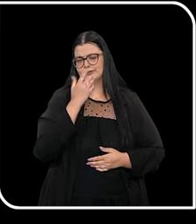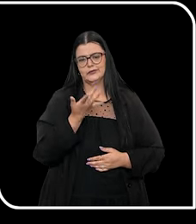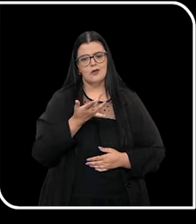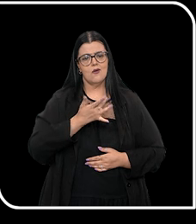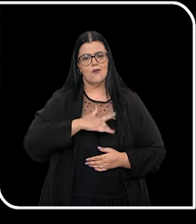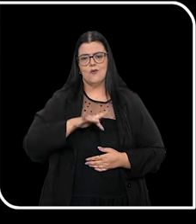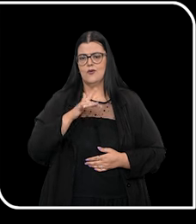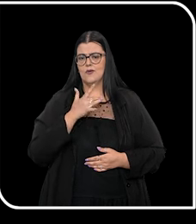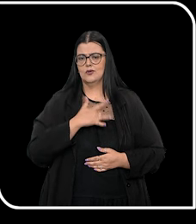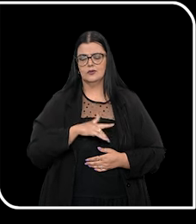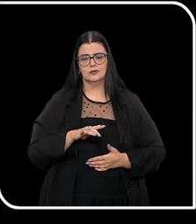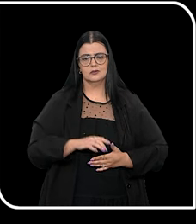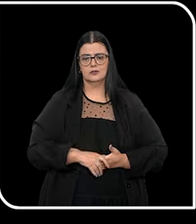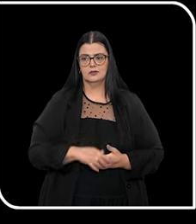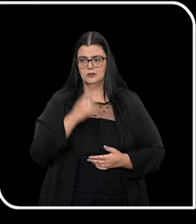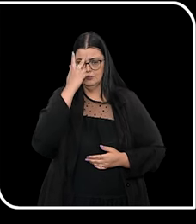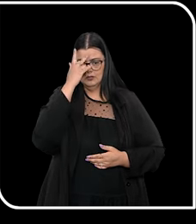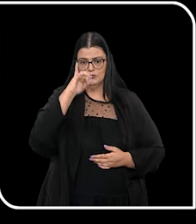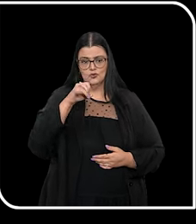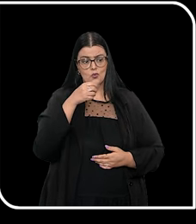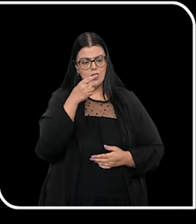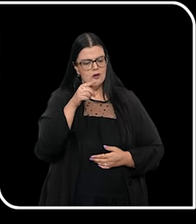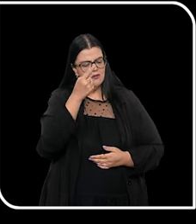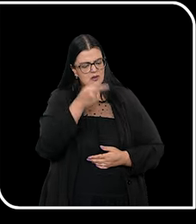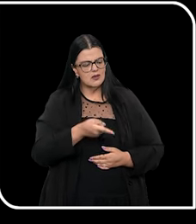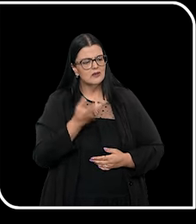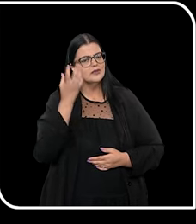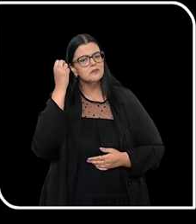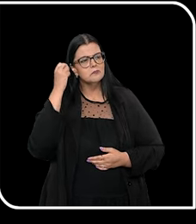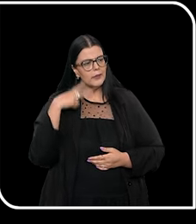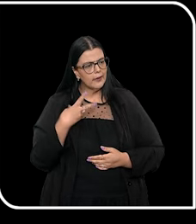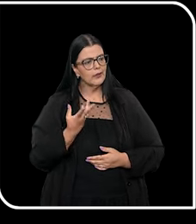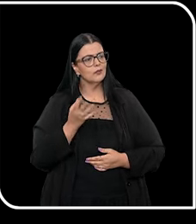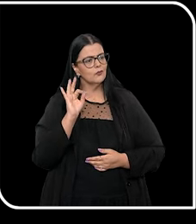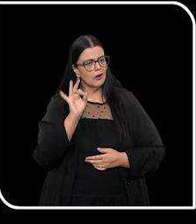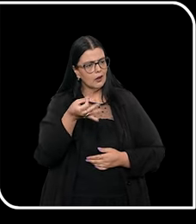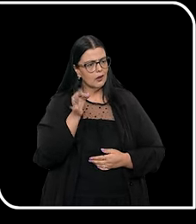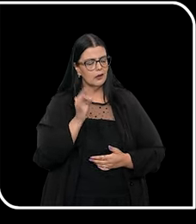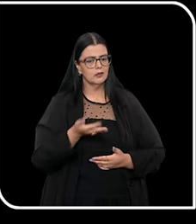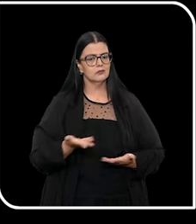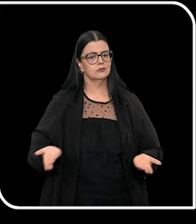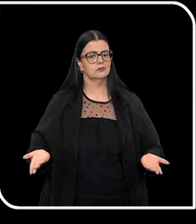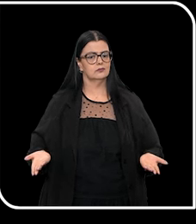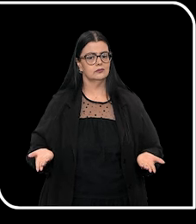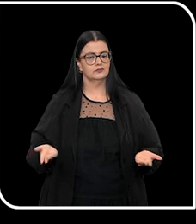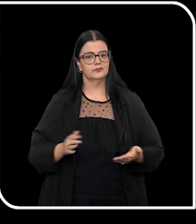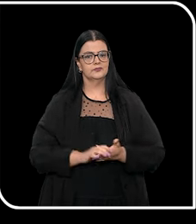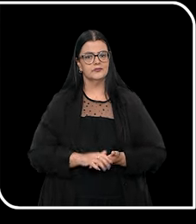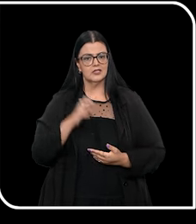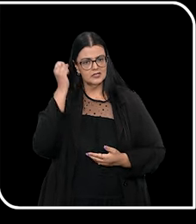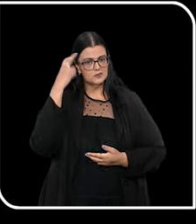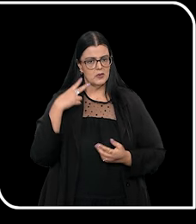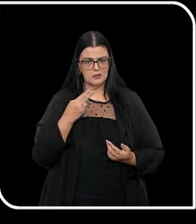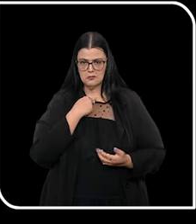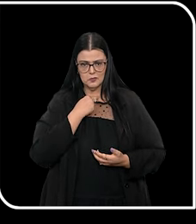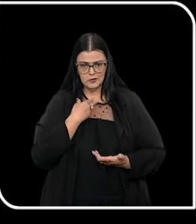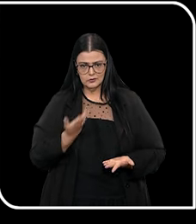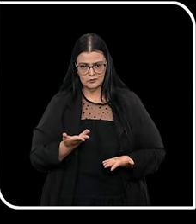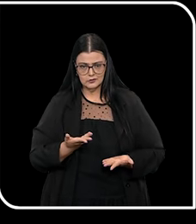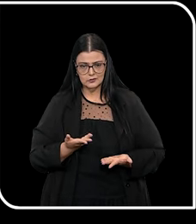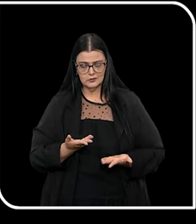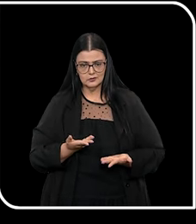Coitada o que o João fala o que as pessoas falam do João Nossa mas ele é tão esperto né como se ele ser